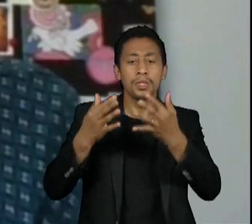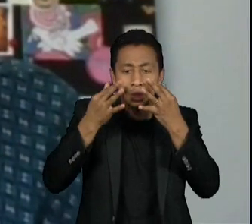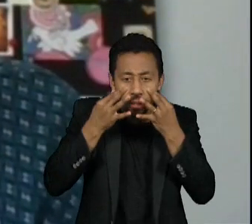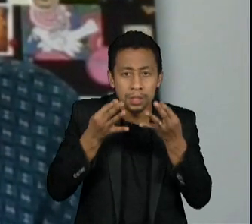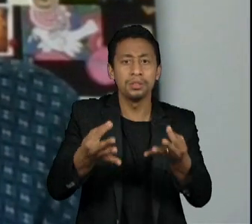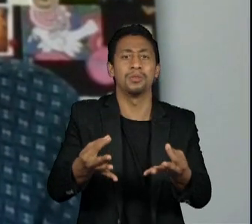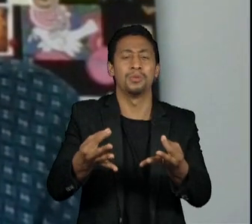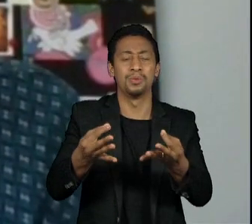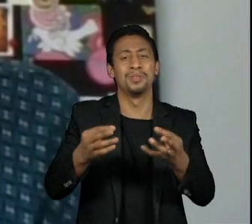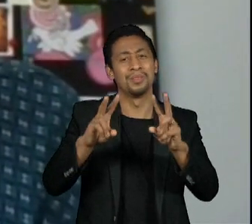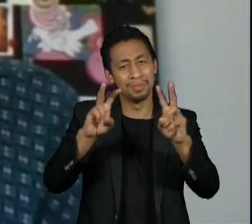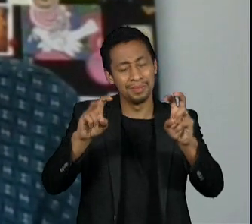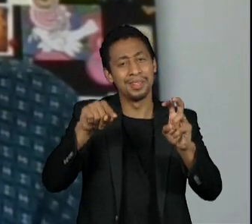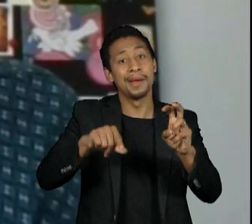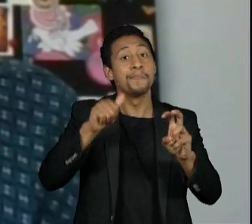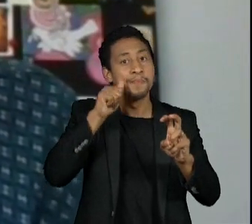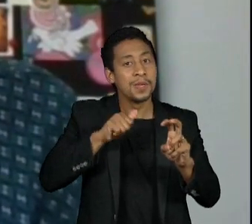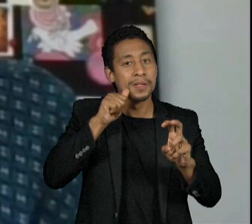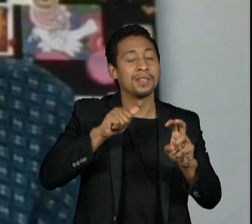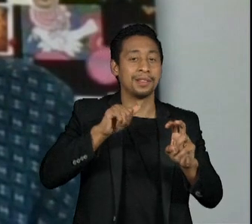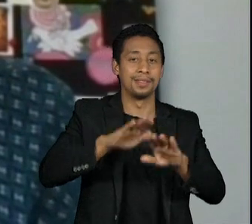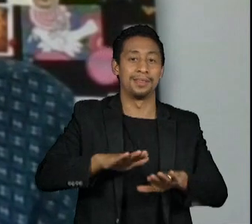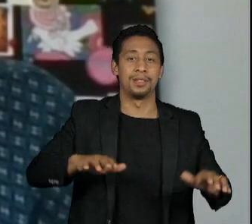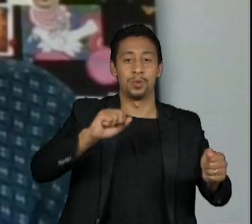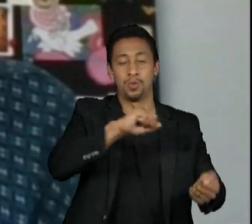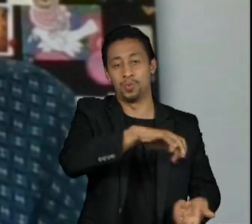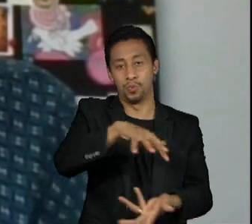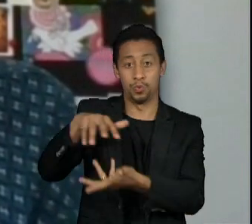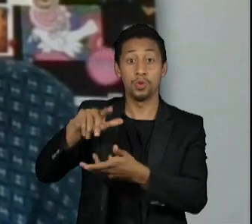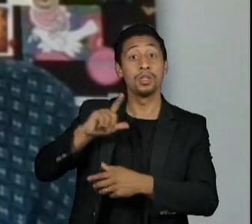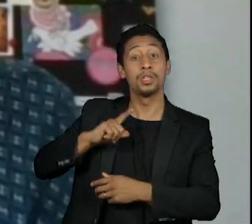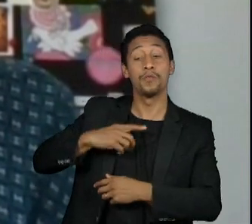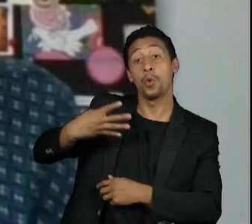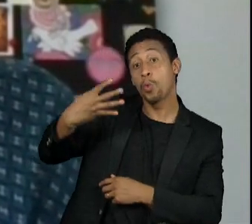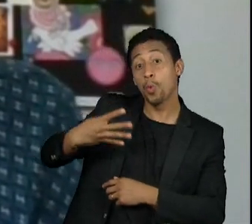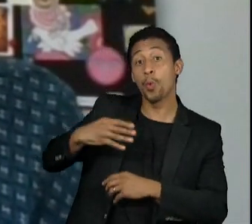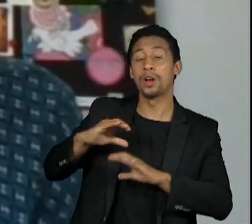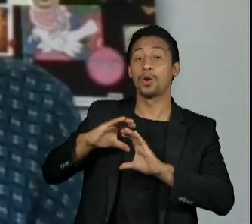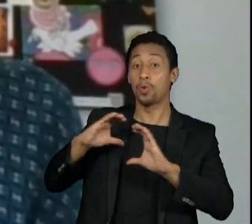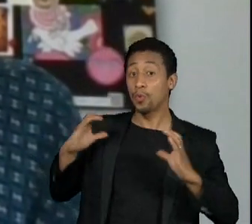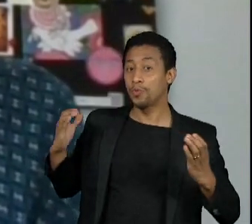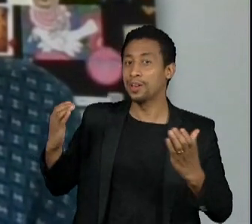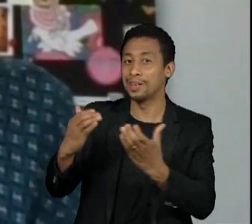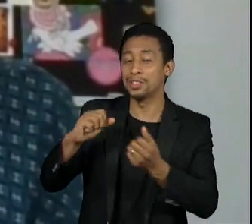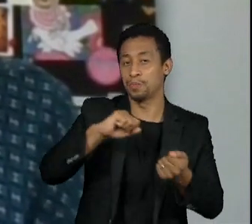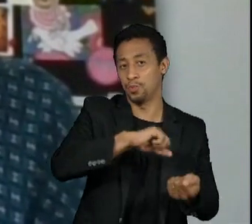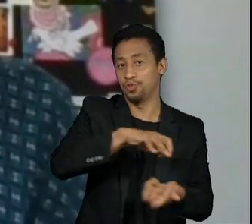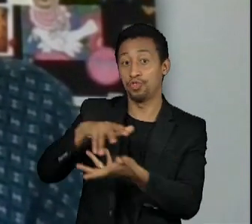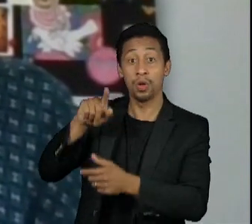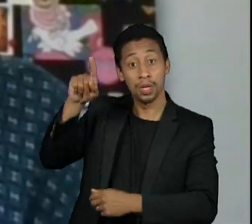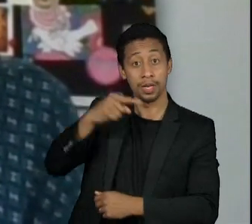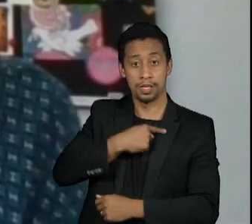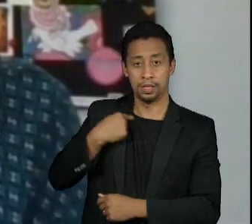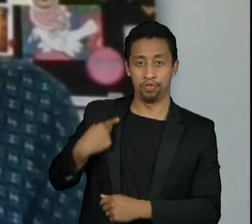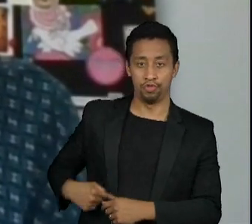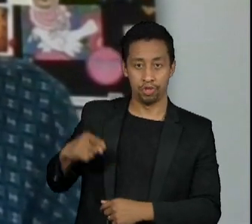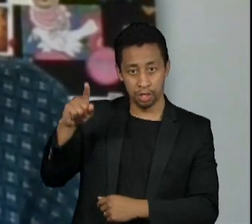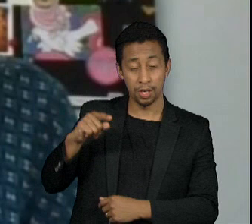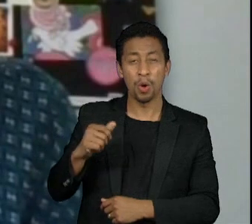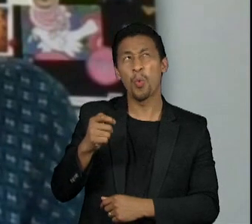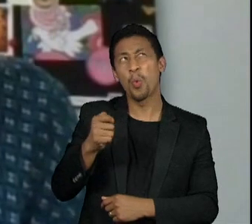que em 95 a gente teve a 4ª Conferência Mundial sobre as Mulheres, né, na China, foram quase 190